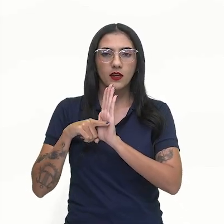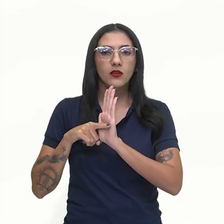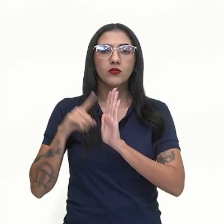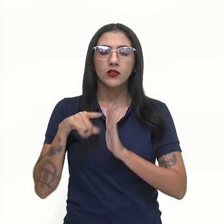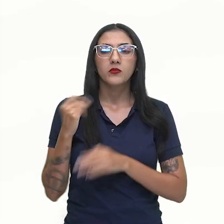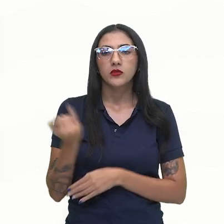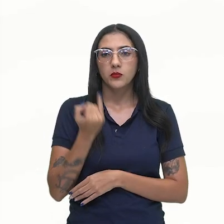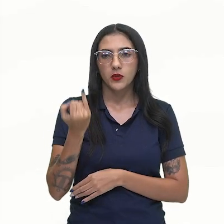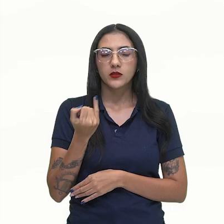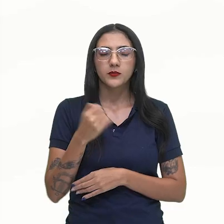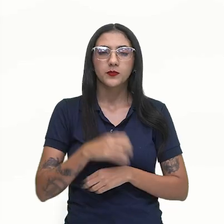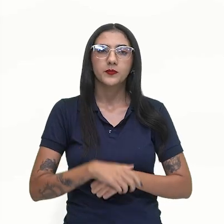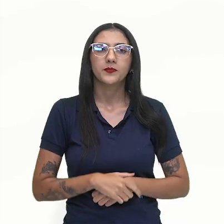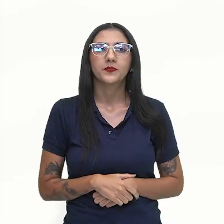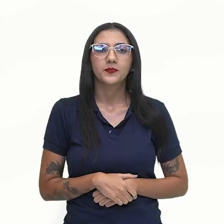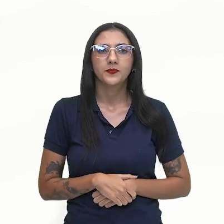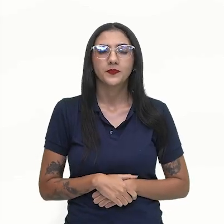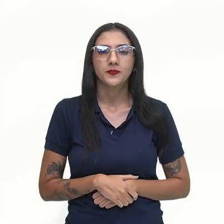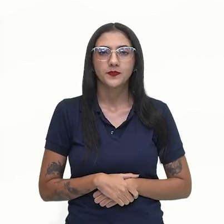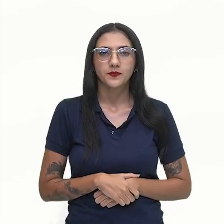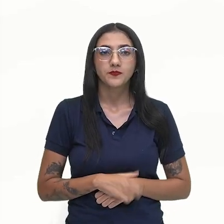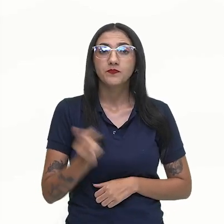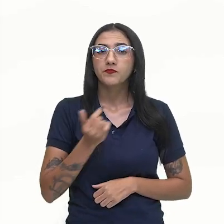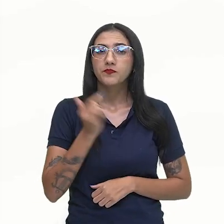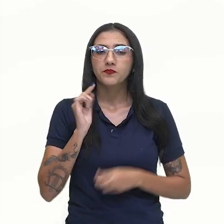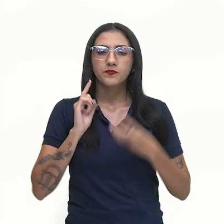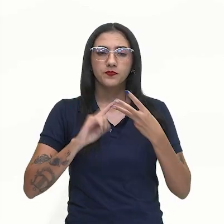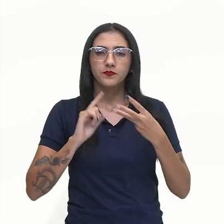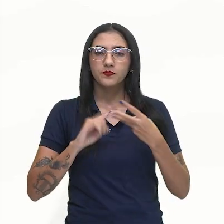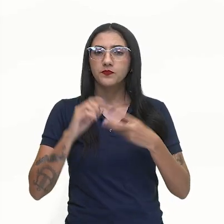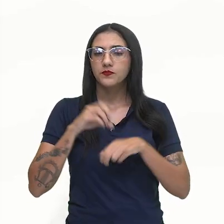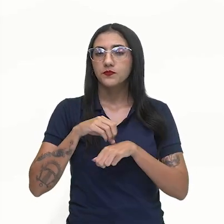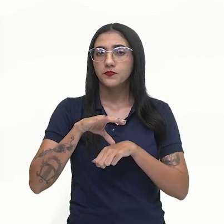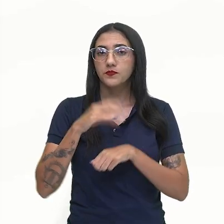a informação exata. Outra dica.